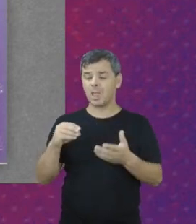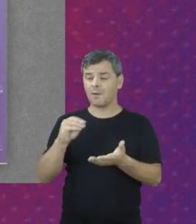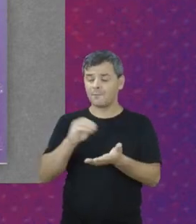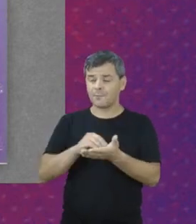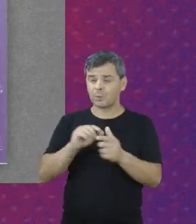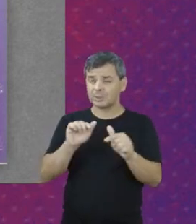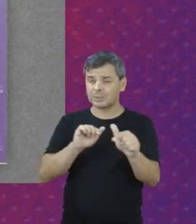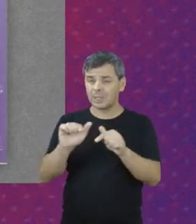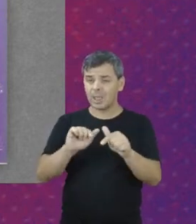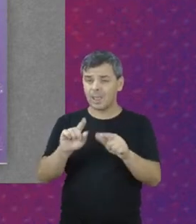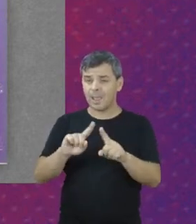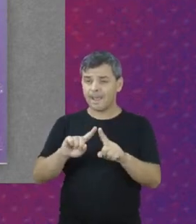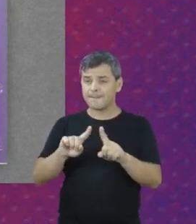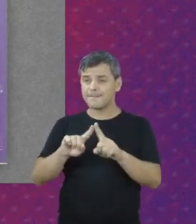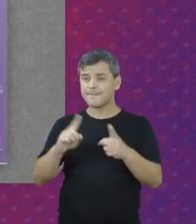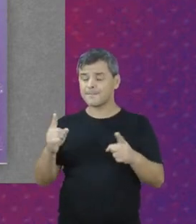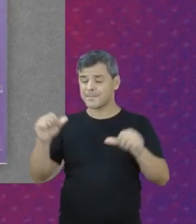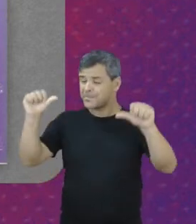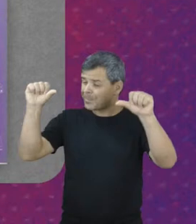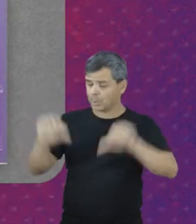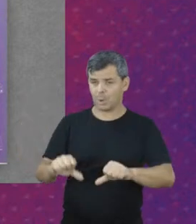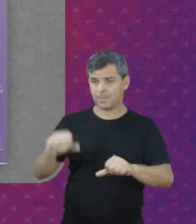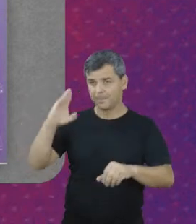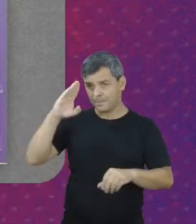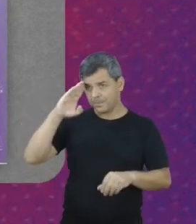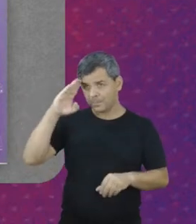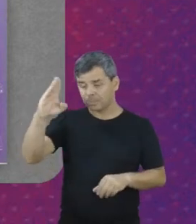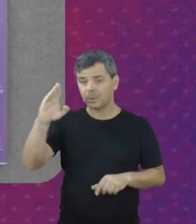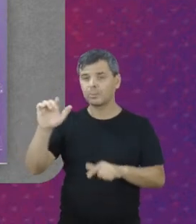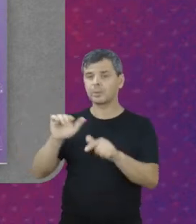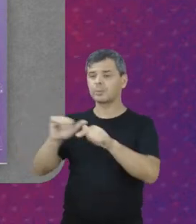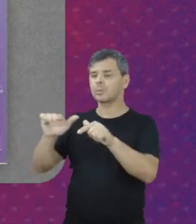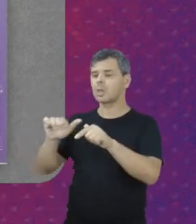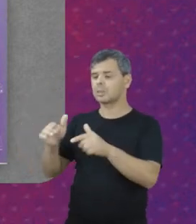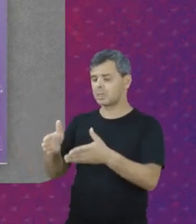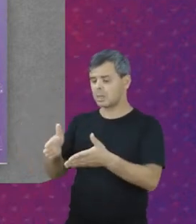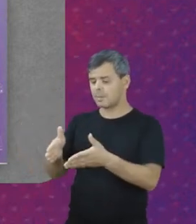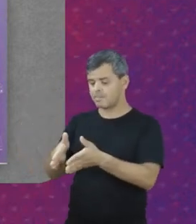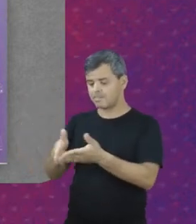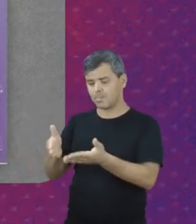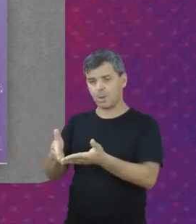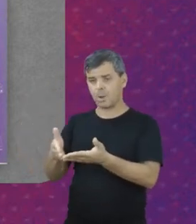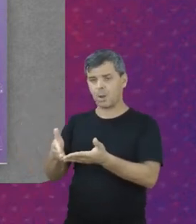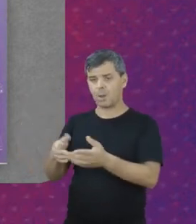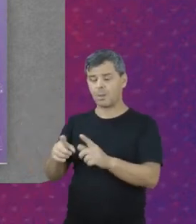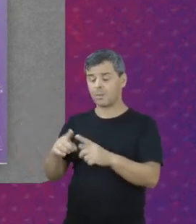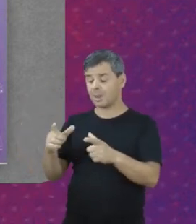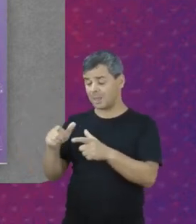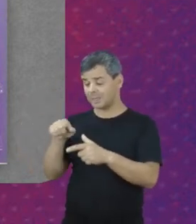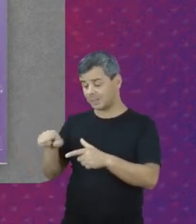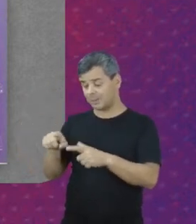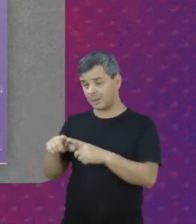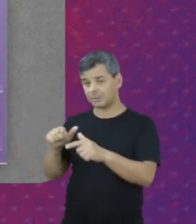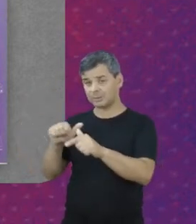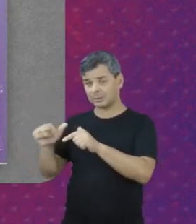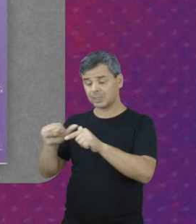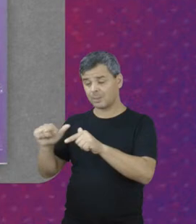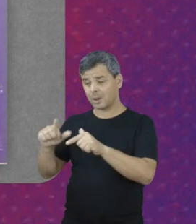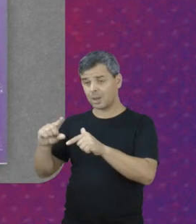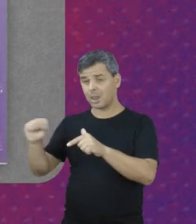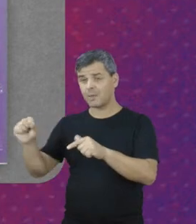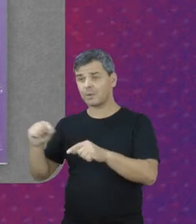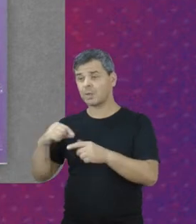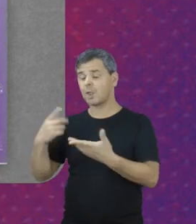as mulheres, ele é ainda pior, principalmente para as mulheres da periferia, porque essas, na maioria, as que trabalham fora,